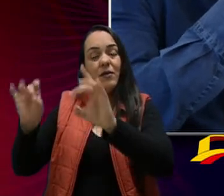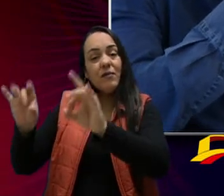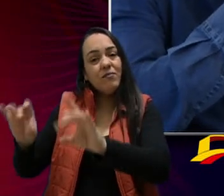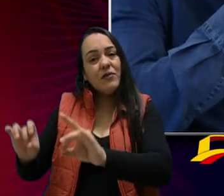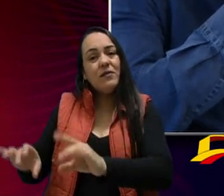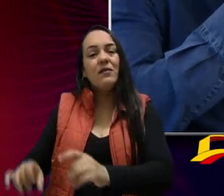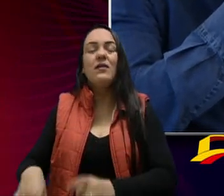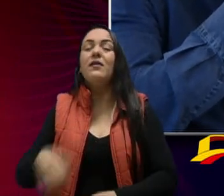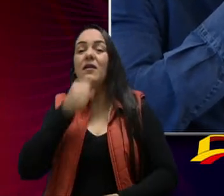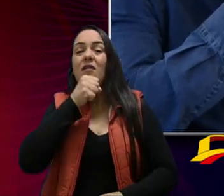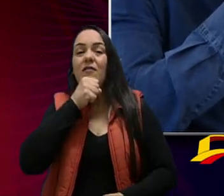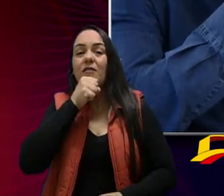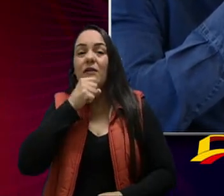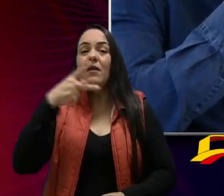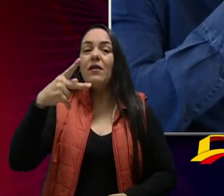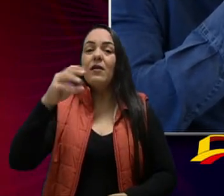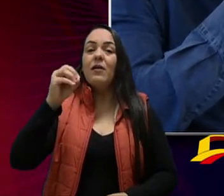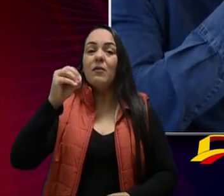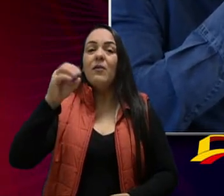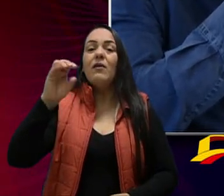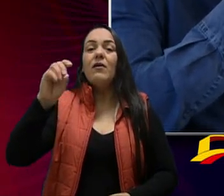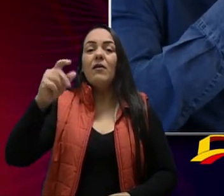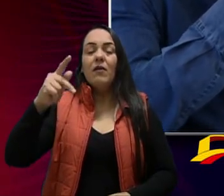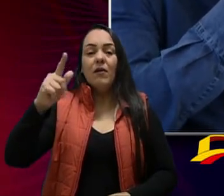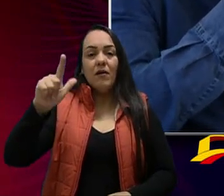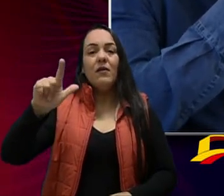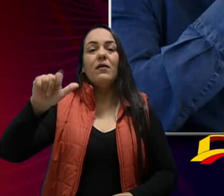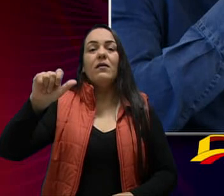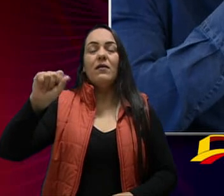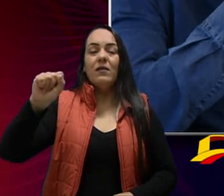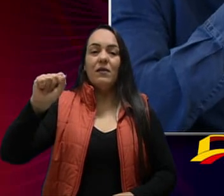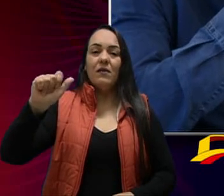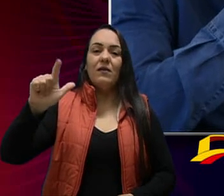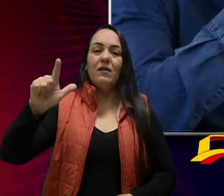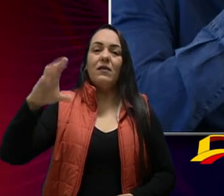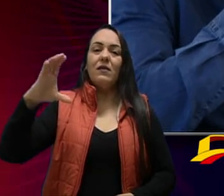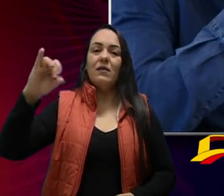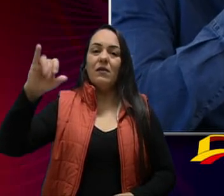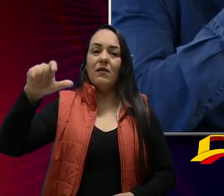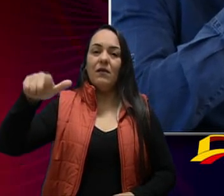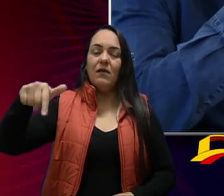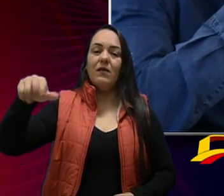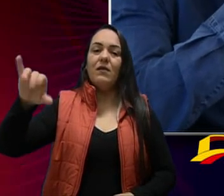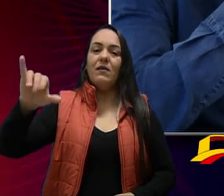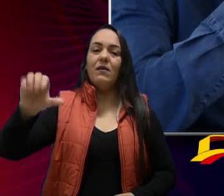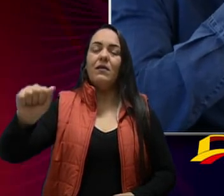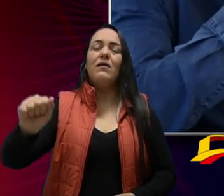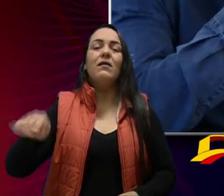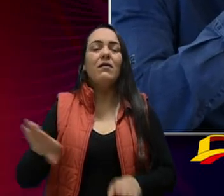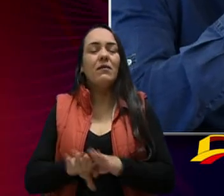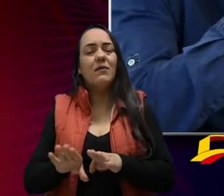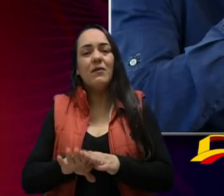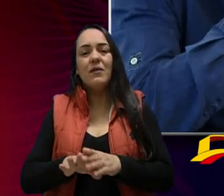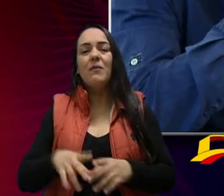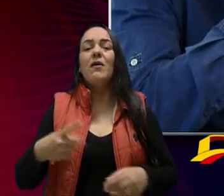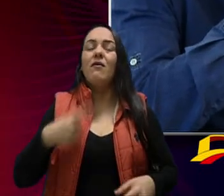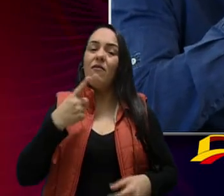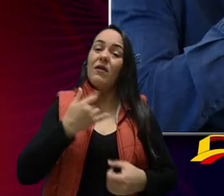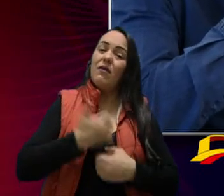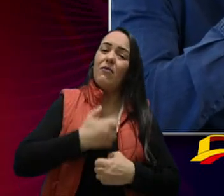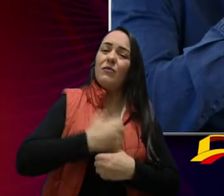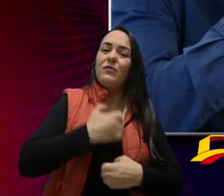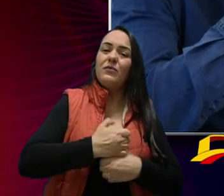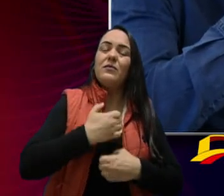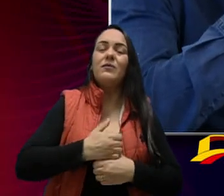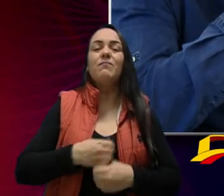no patrimônio que pois poderia ser deixado em sorocaba do mas também entendo conversando com alguns engenheiros o também que seria difícil é